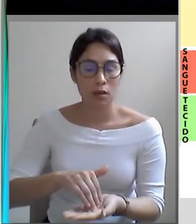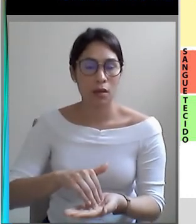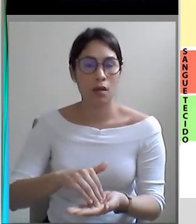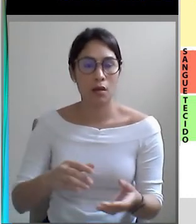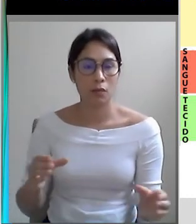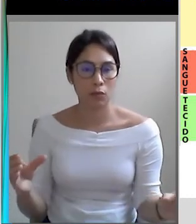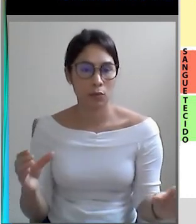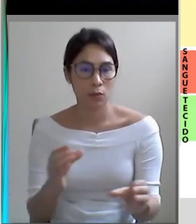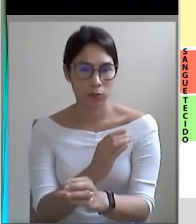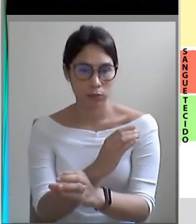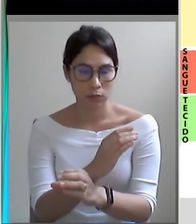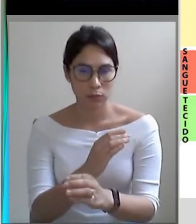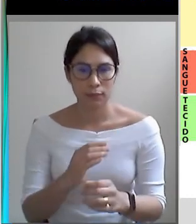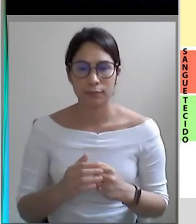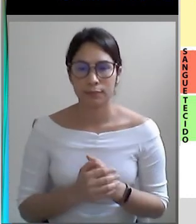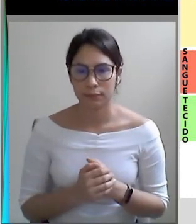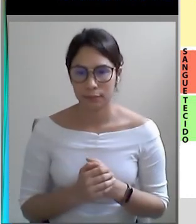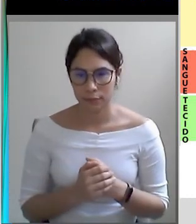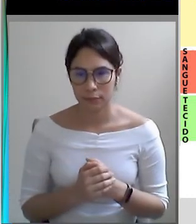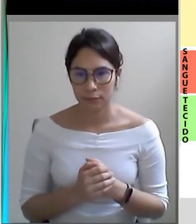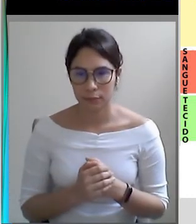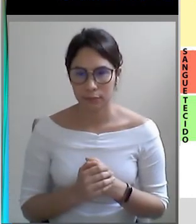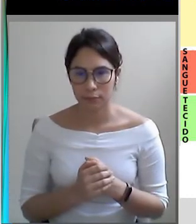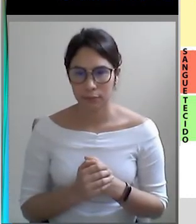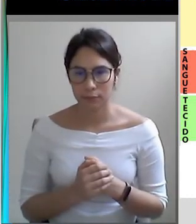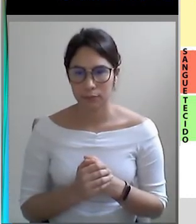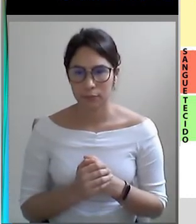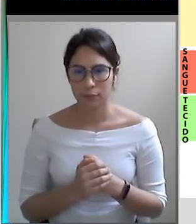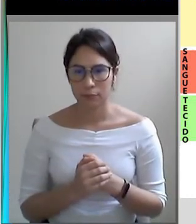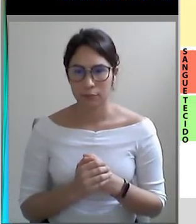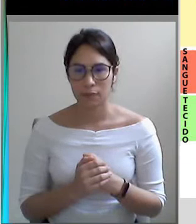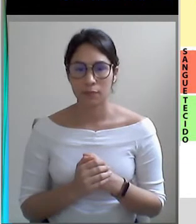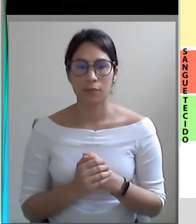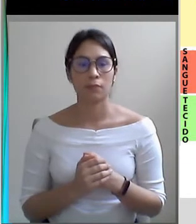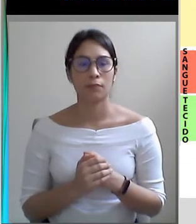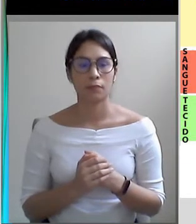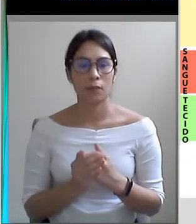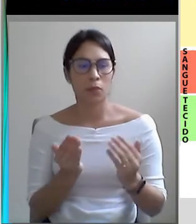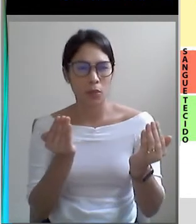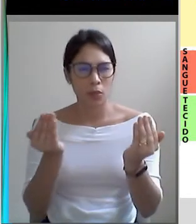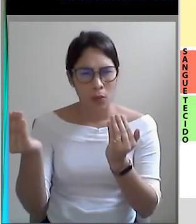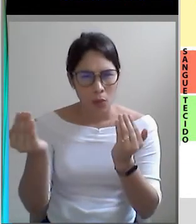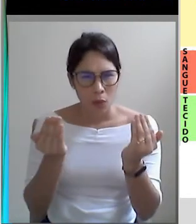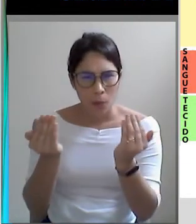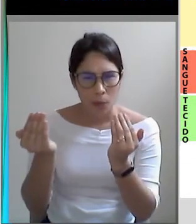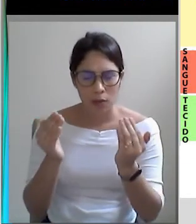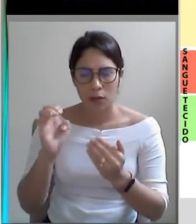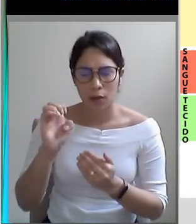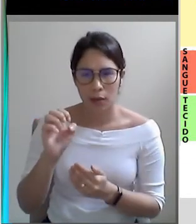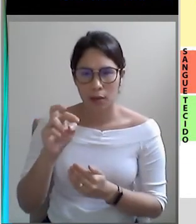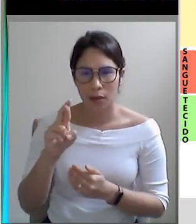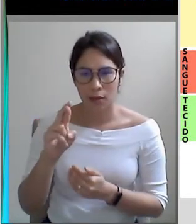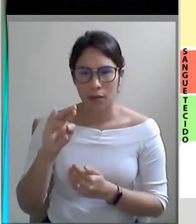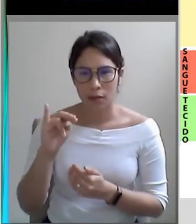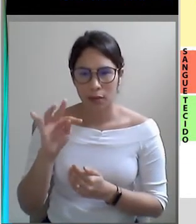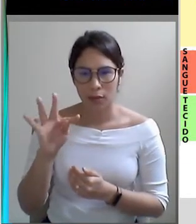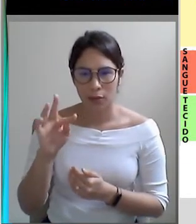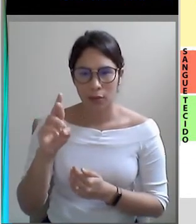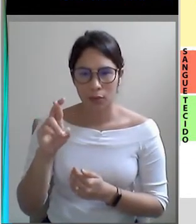sua morfologia nuclear das células eritroblásticas, que apresentam condensação da